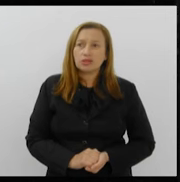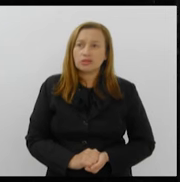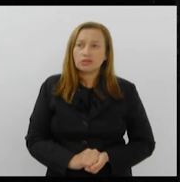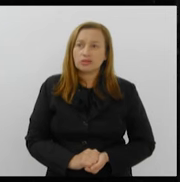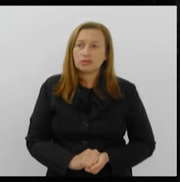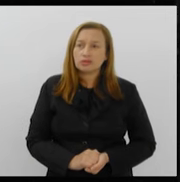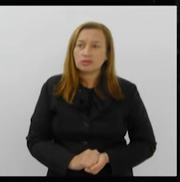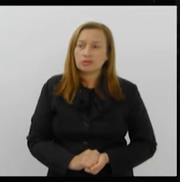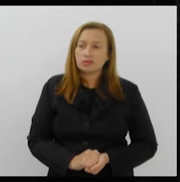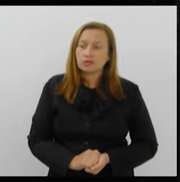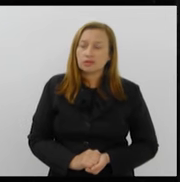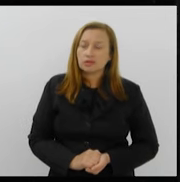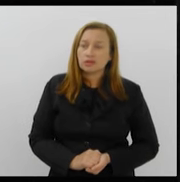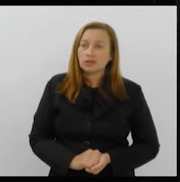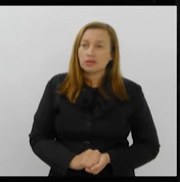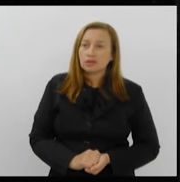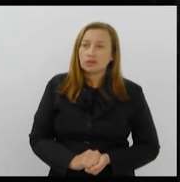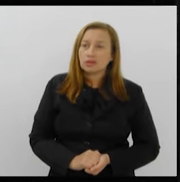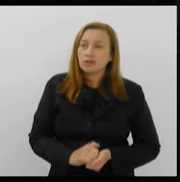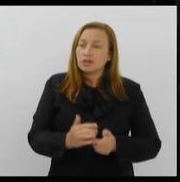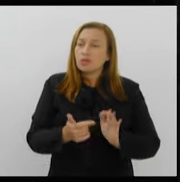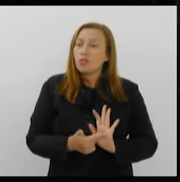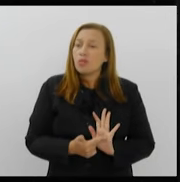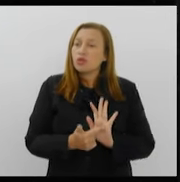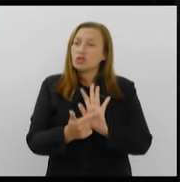os seus autores de grandes